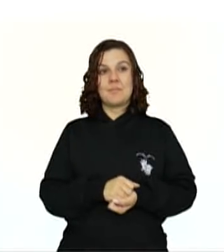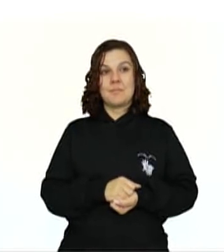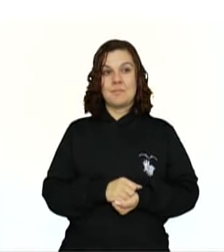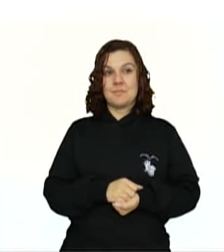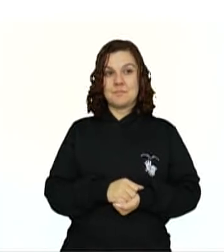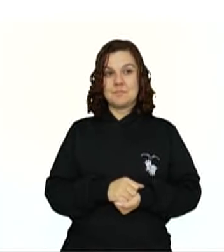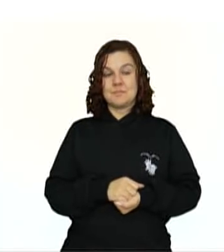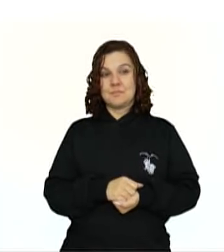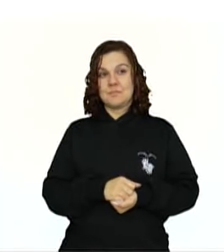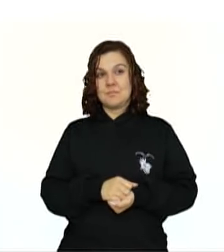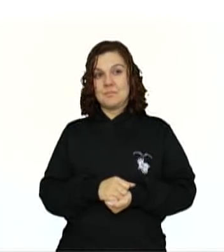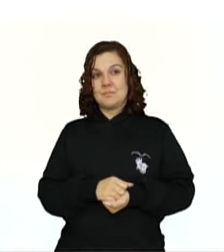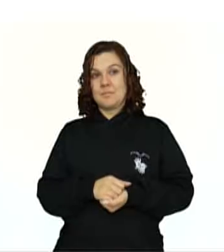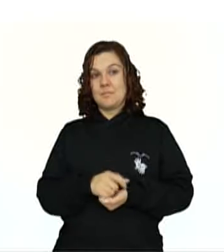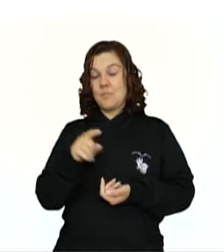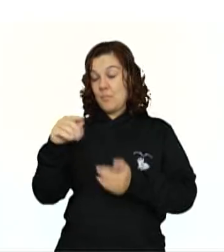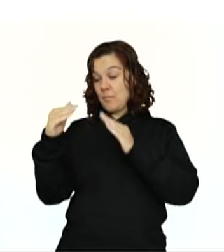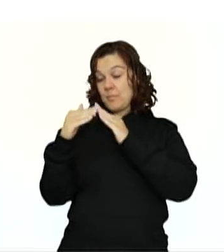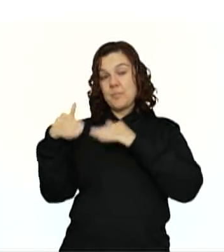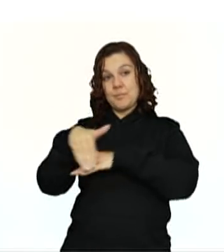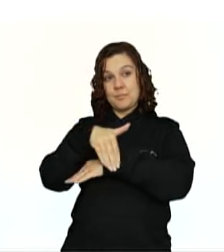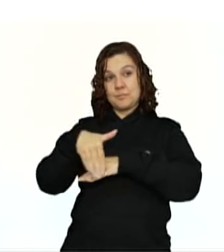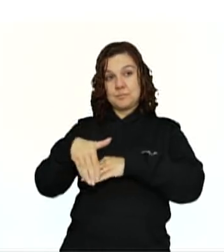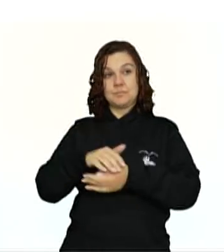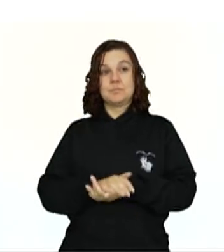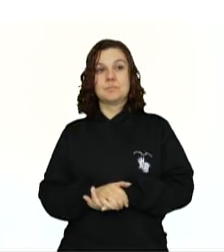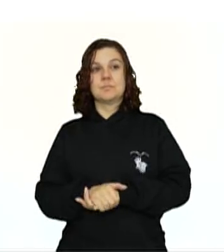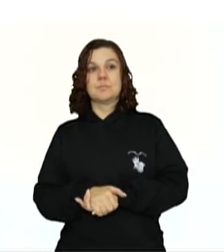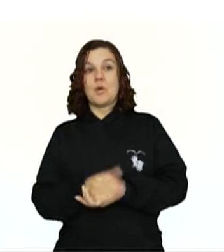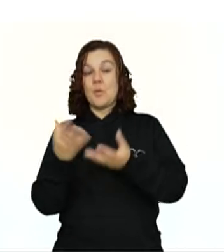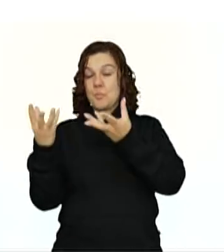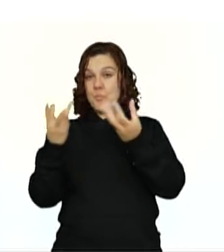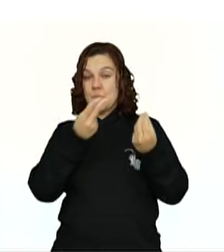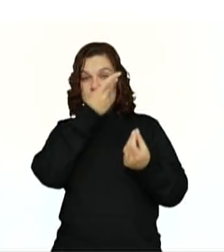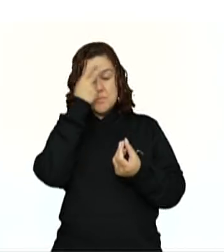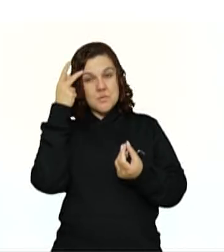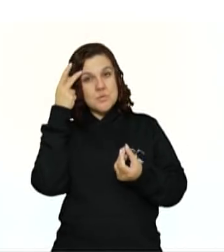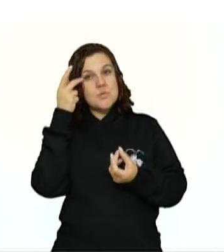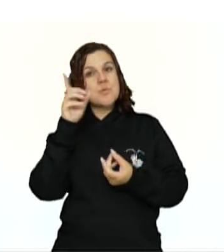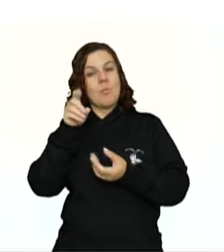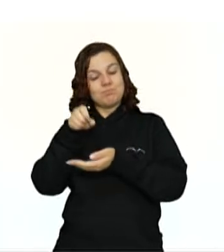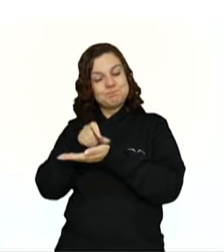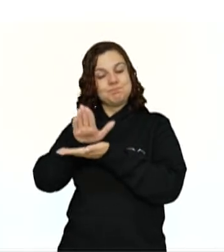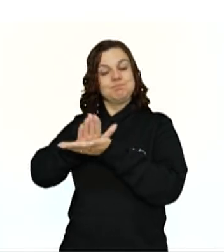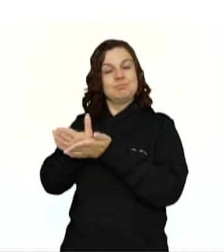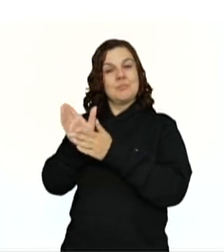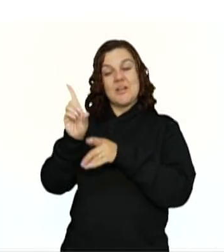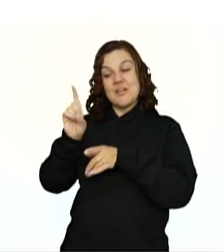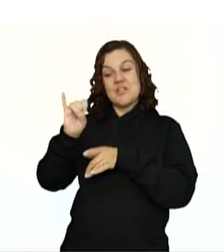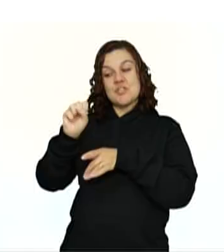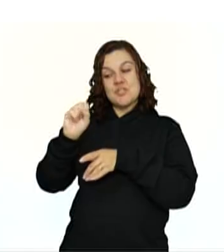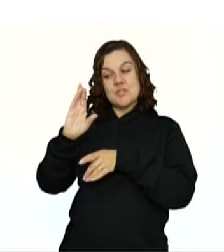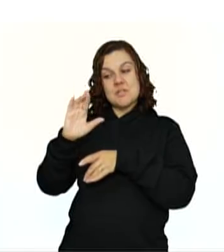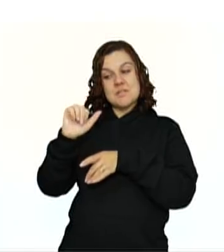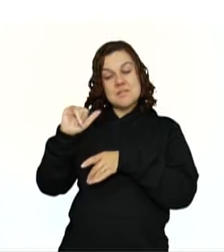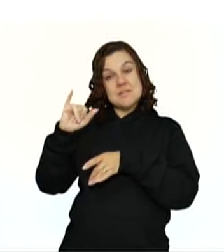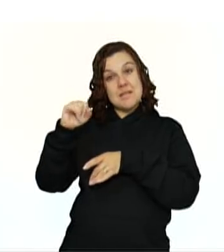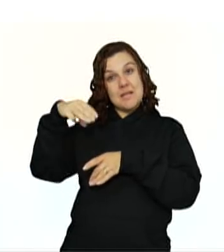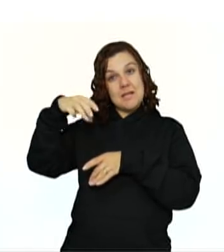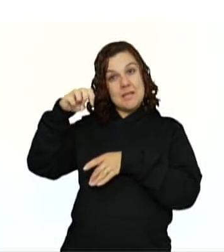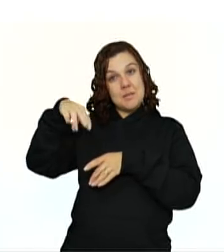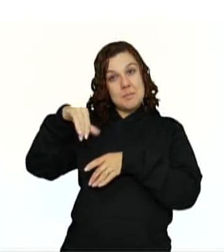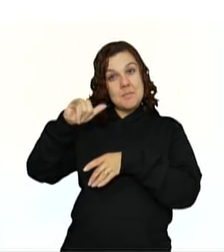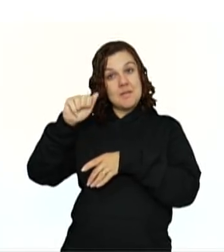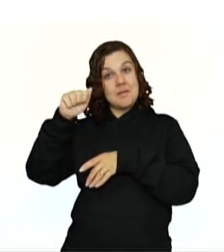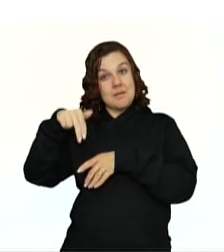lá, nós temos aqui um morador de rua. Então, muitas pessoas discriminam moradores